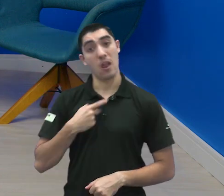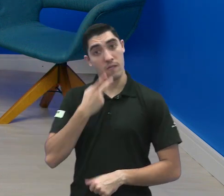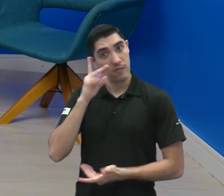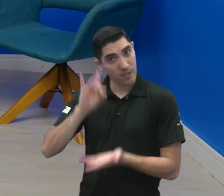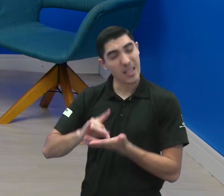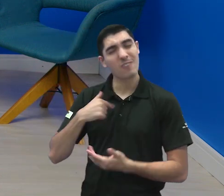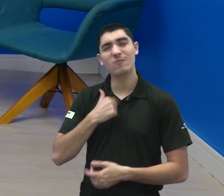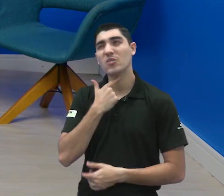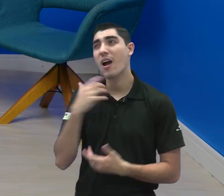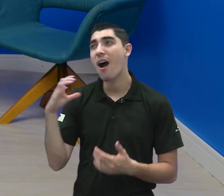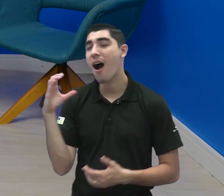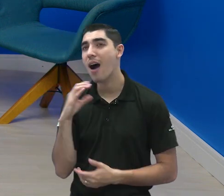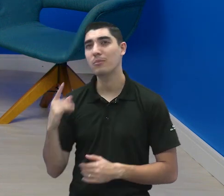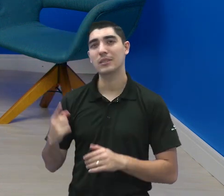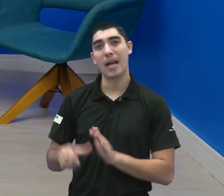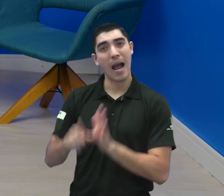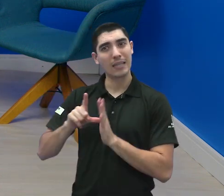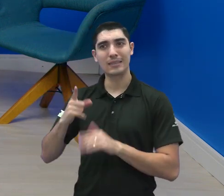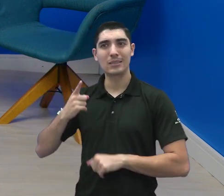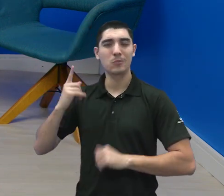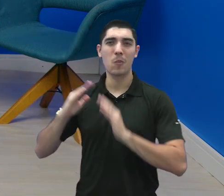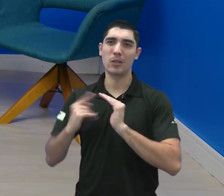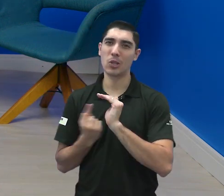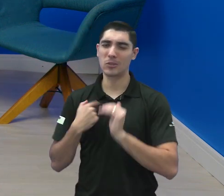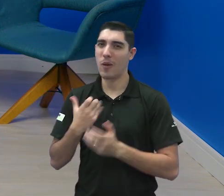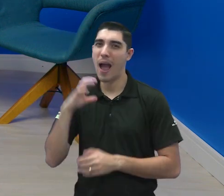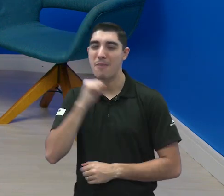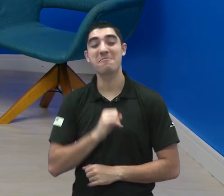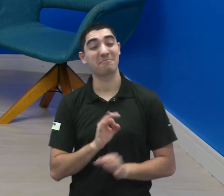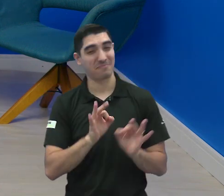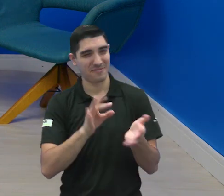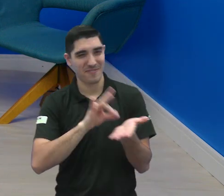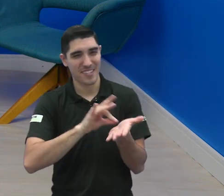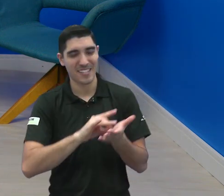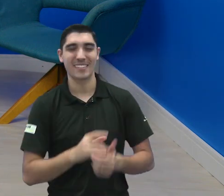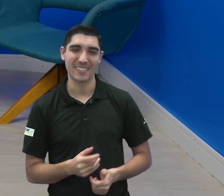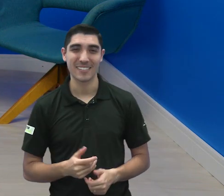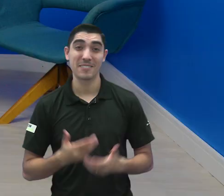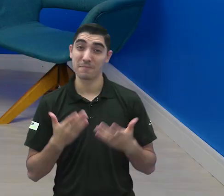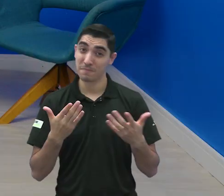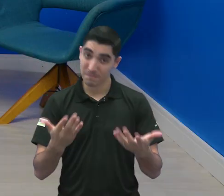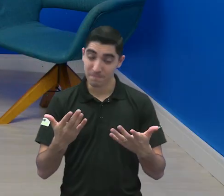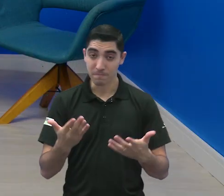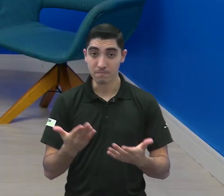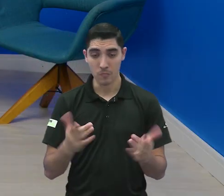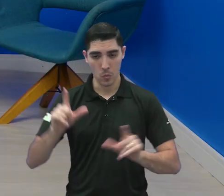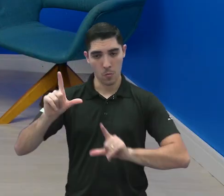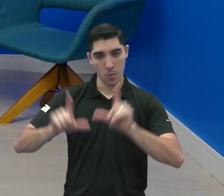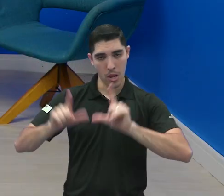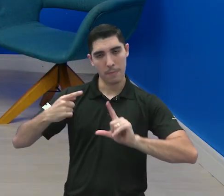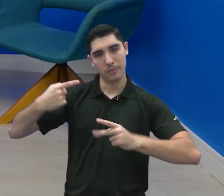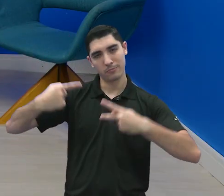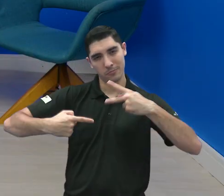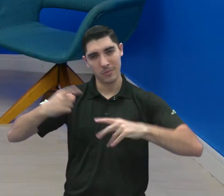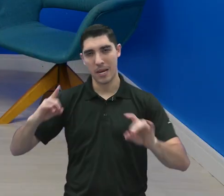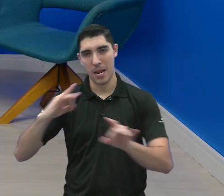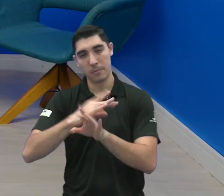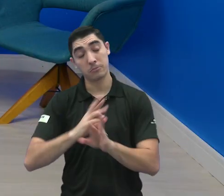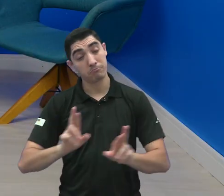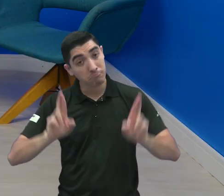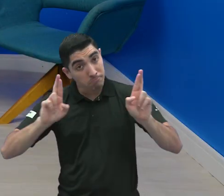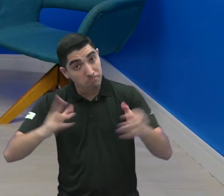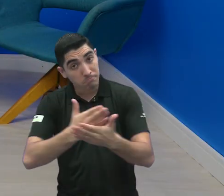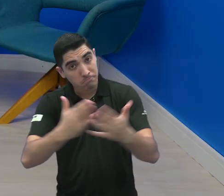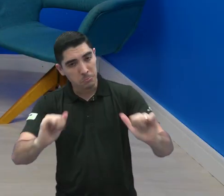que eu tô louca pra morar sozinha, viu? Vamos ver se o pessoal vai repensar também. Exatamente. Bom, gente, termina por aqui o Sobre Política dessa